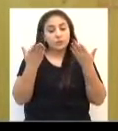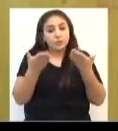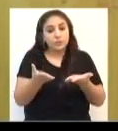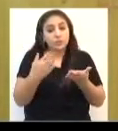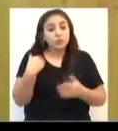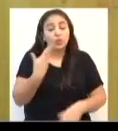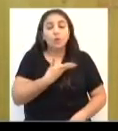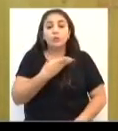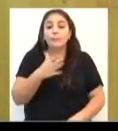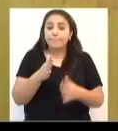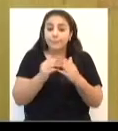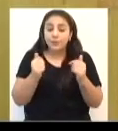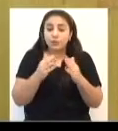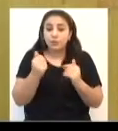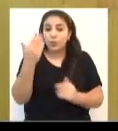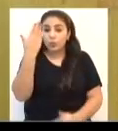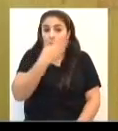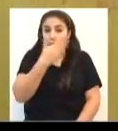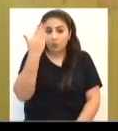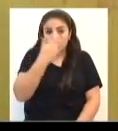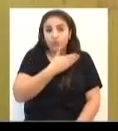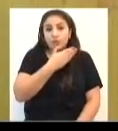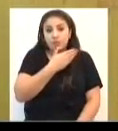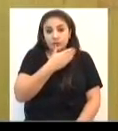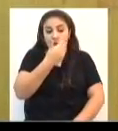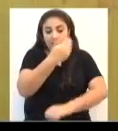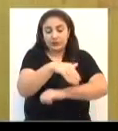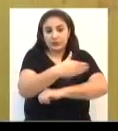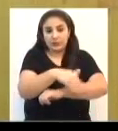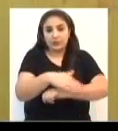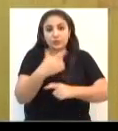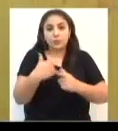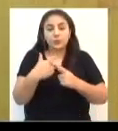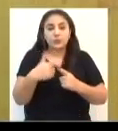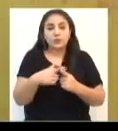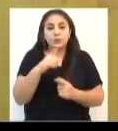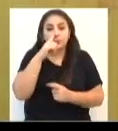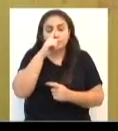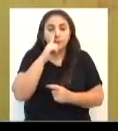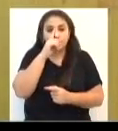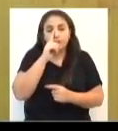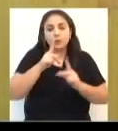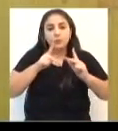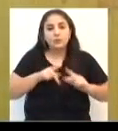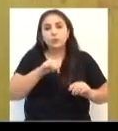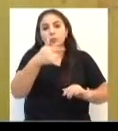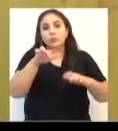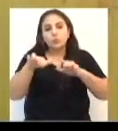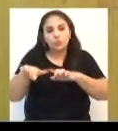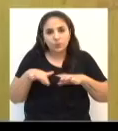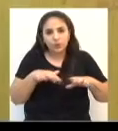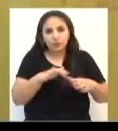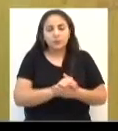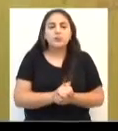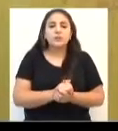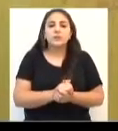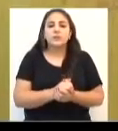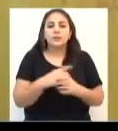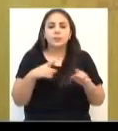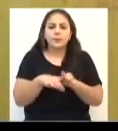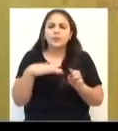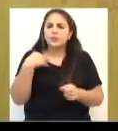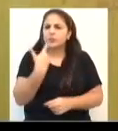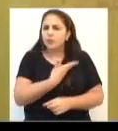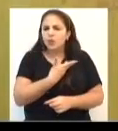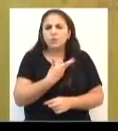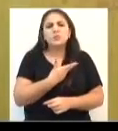exclusivamente nós exigimos comprovante de endereço por conta do risco de que viessem pessoas de outros locais fazer em Passo Fundo. Acho que fomos bem sucedidos,